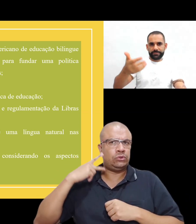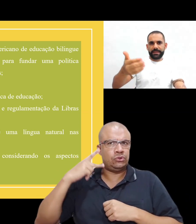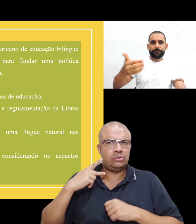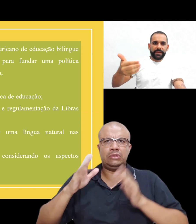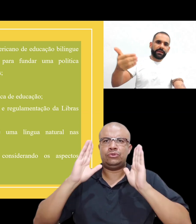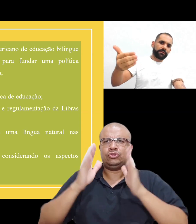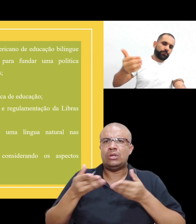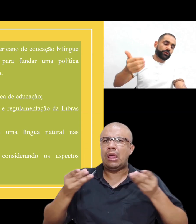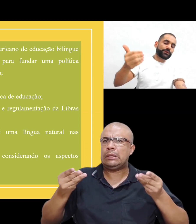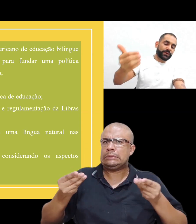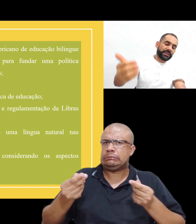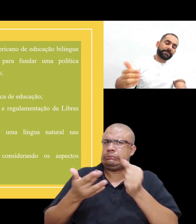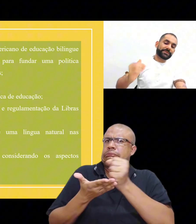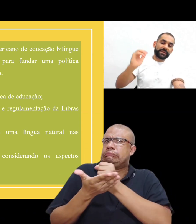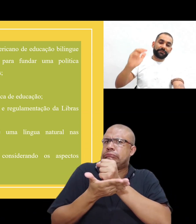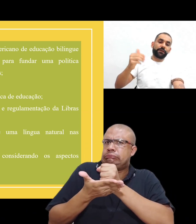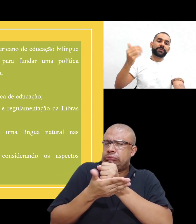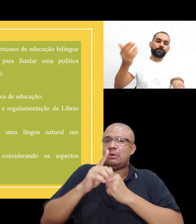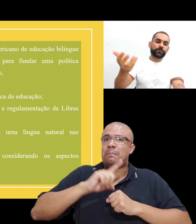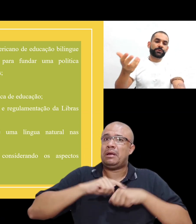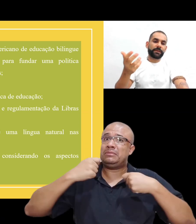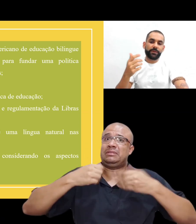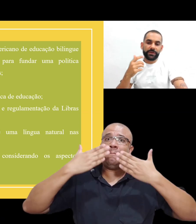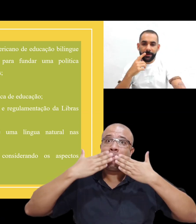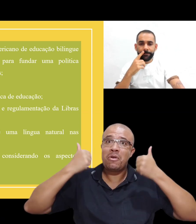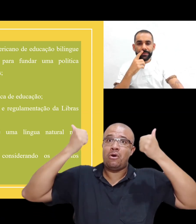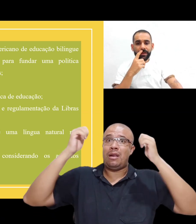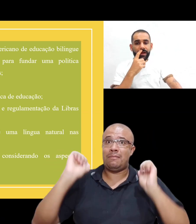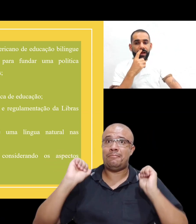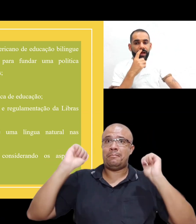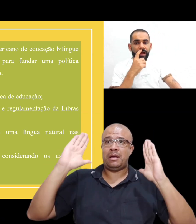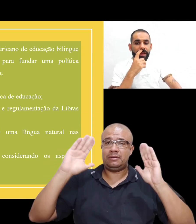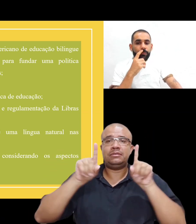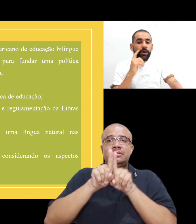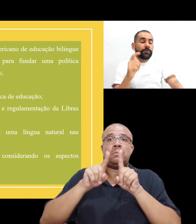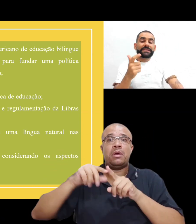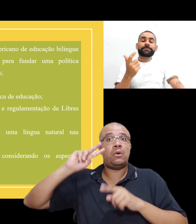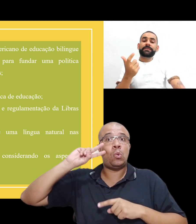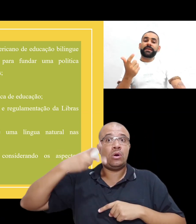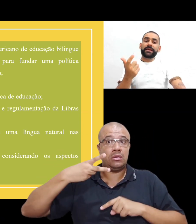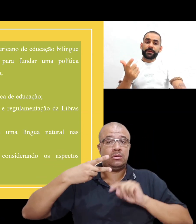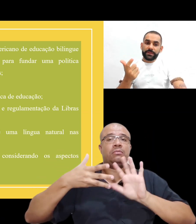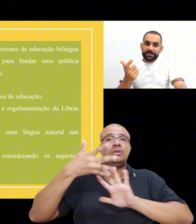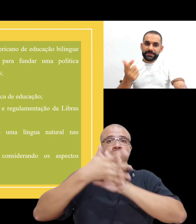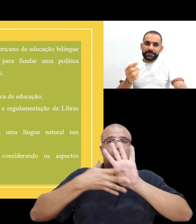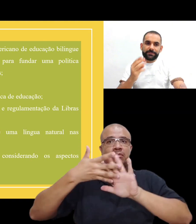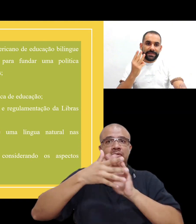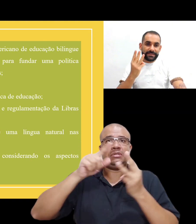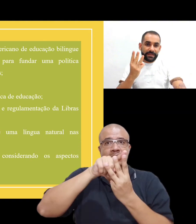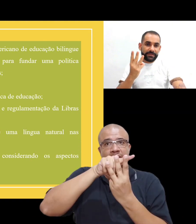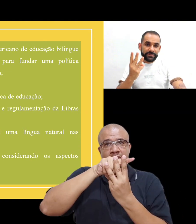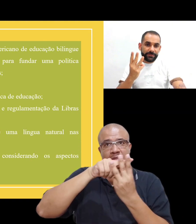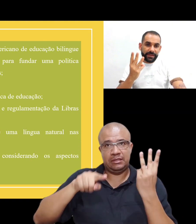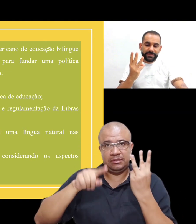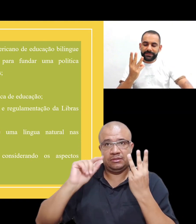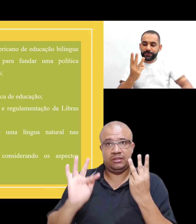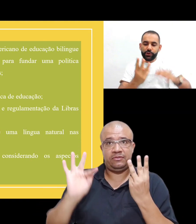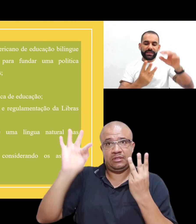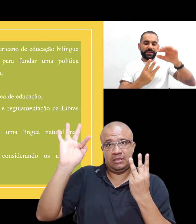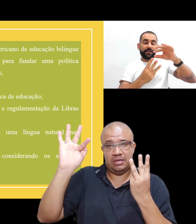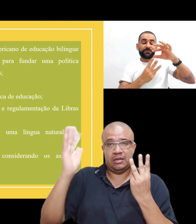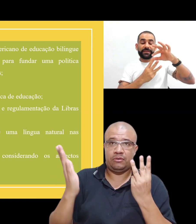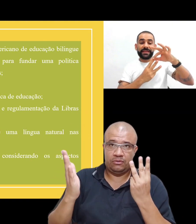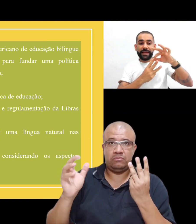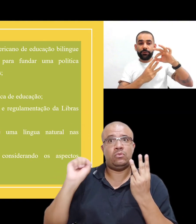educacional, né, bem construída, mas só que ainda falta muito para melhorar. O reconhecimento da Libras nas 3 esferas,